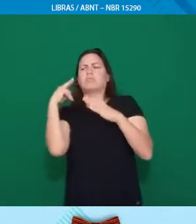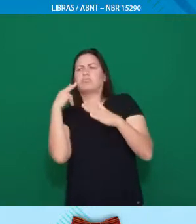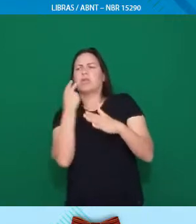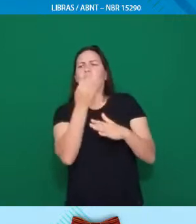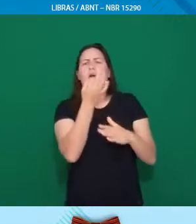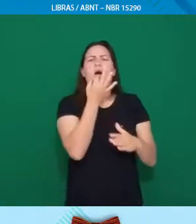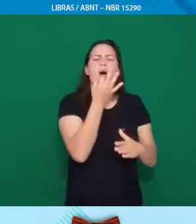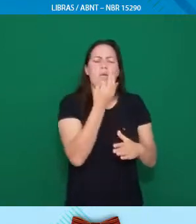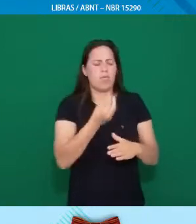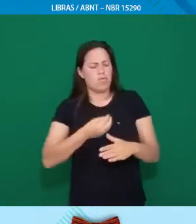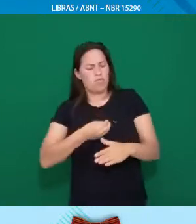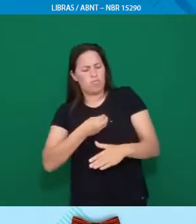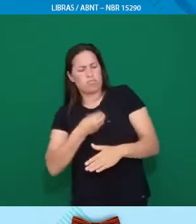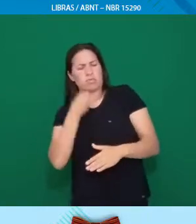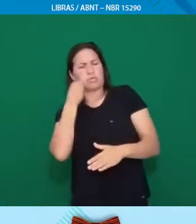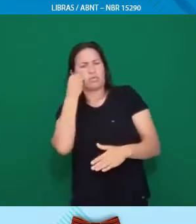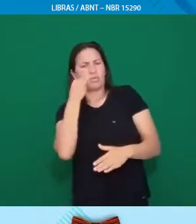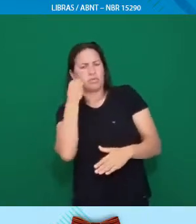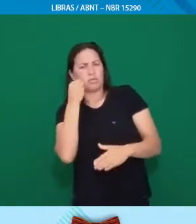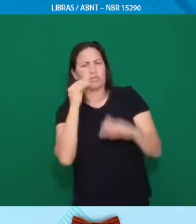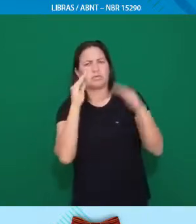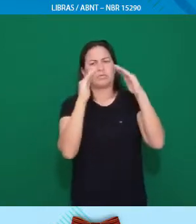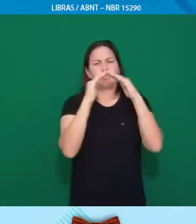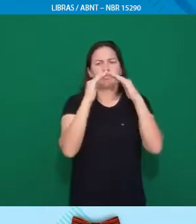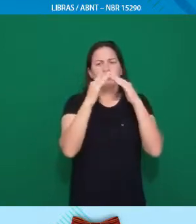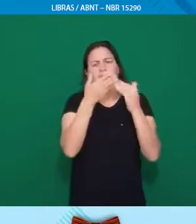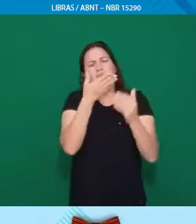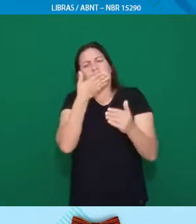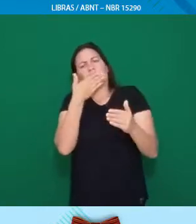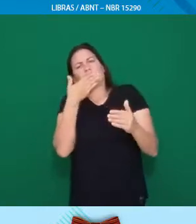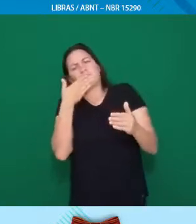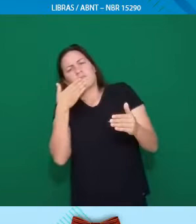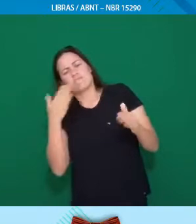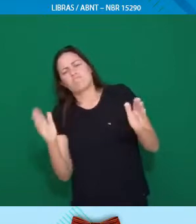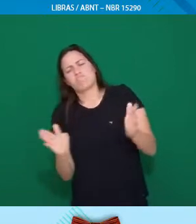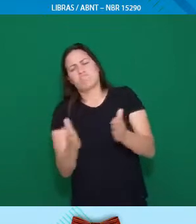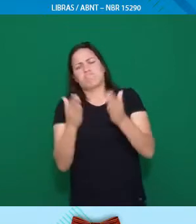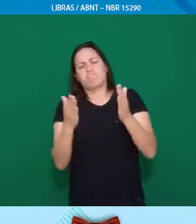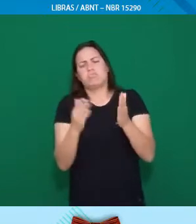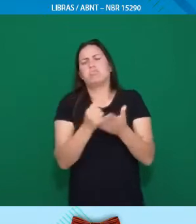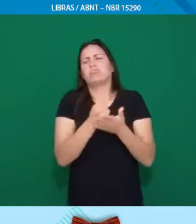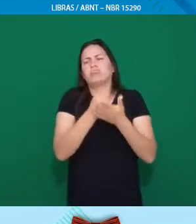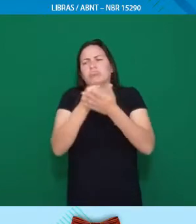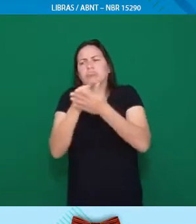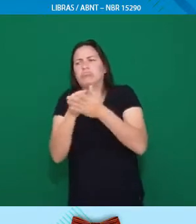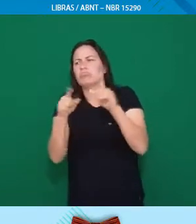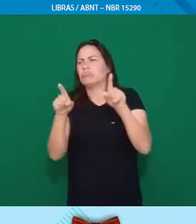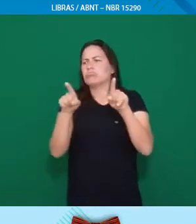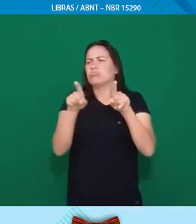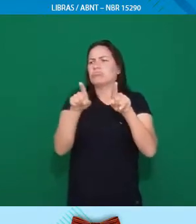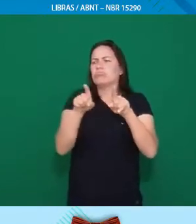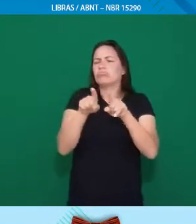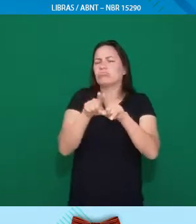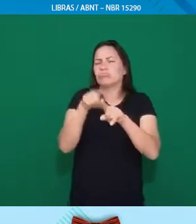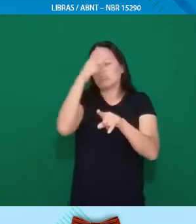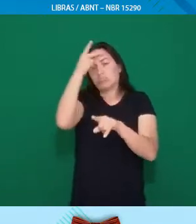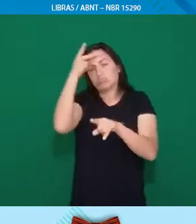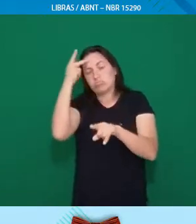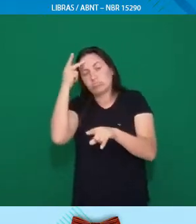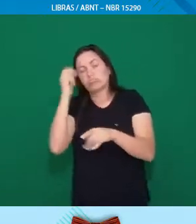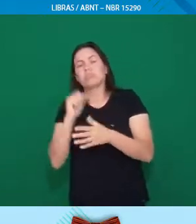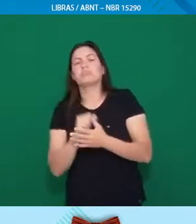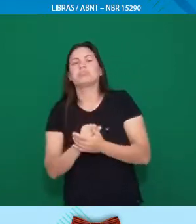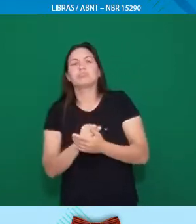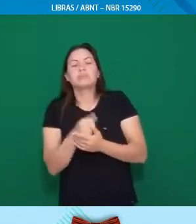que traz a opinião de cada um a vivência e experiência que a gente Construa um legislativo mais participativo mais transparente e também que as pessoas